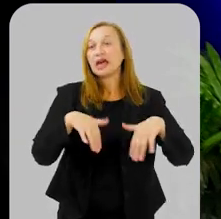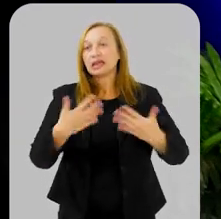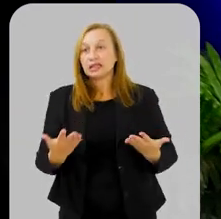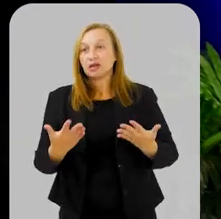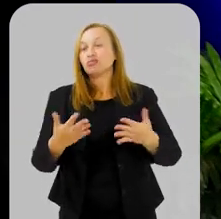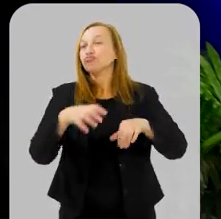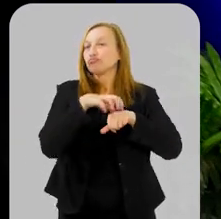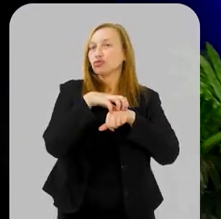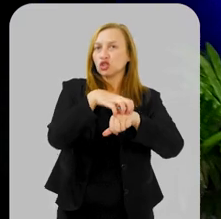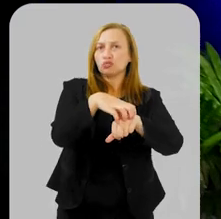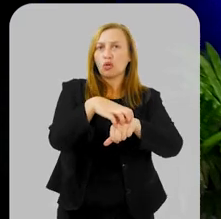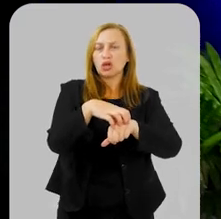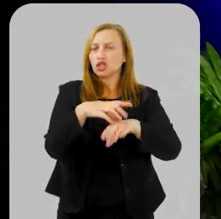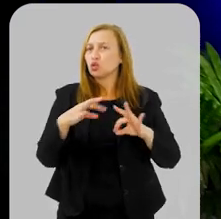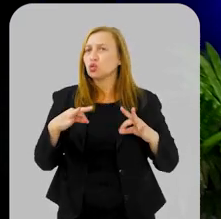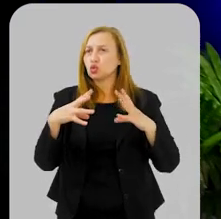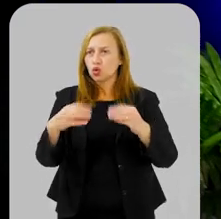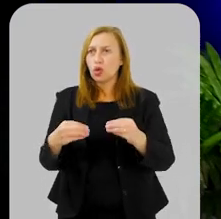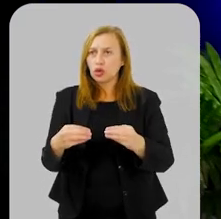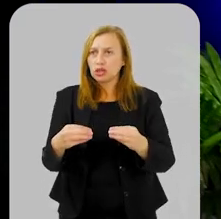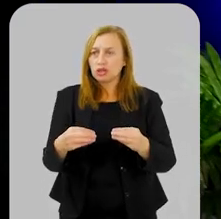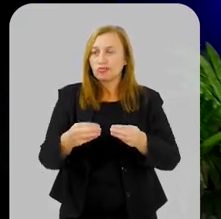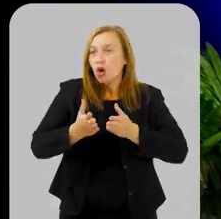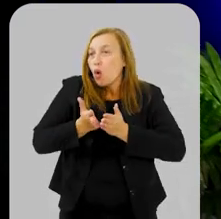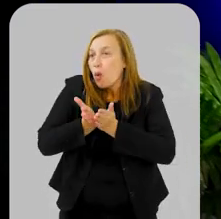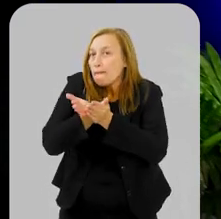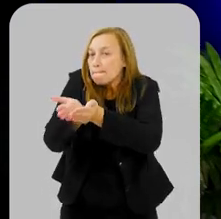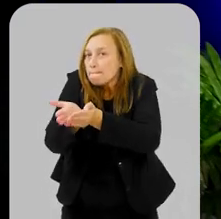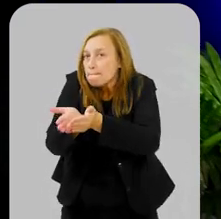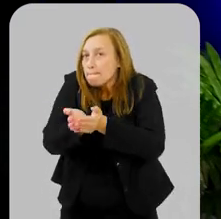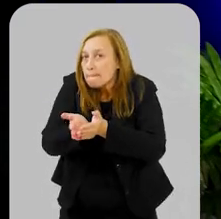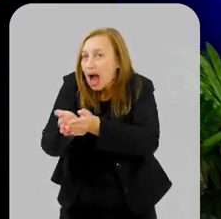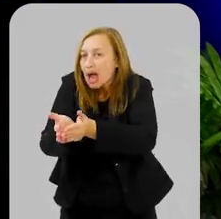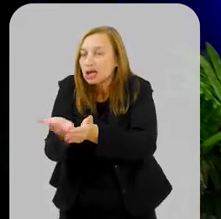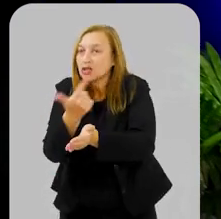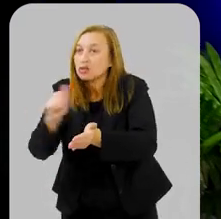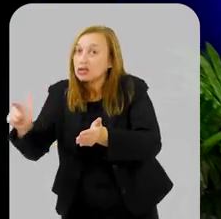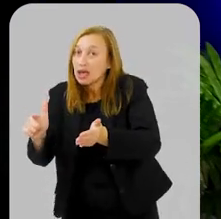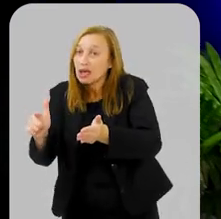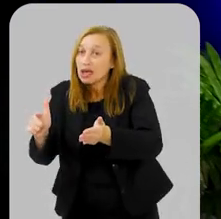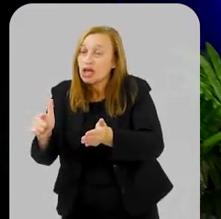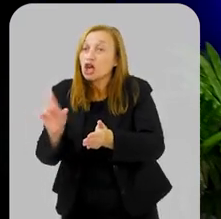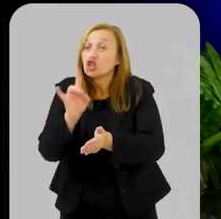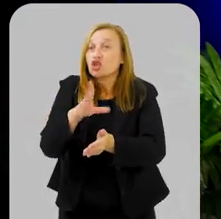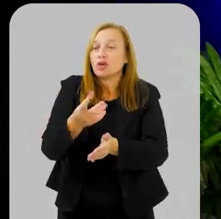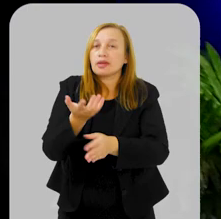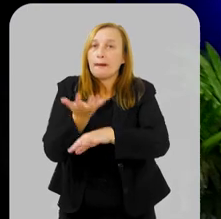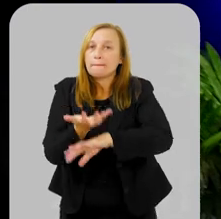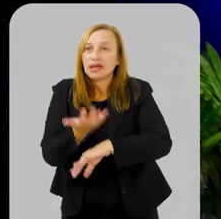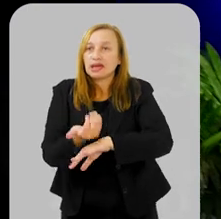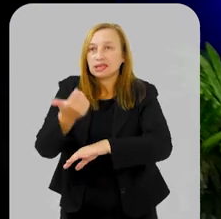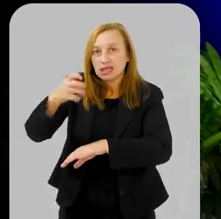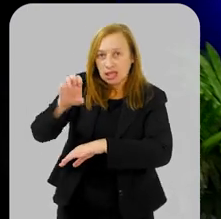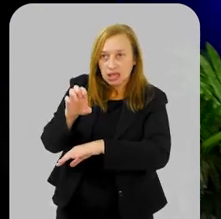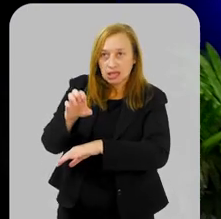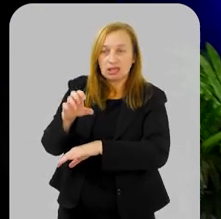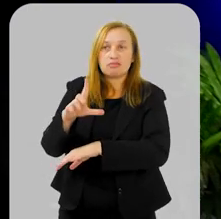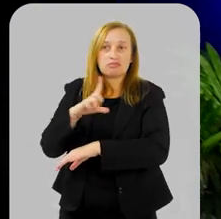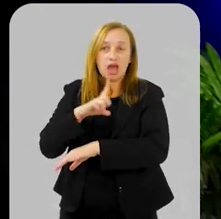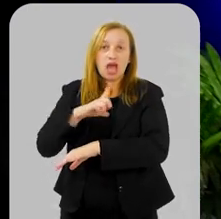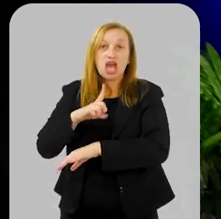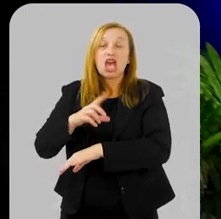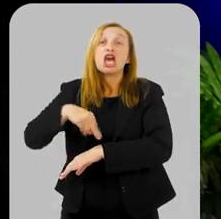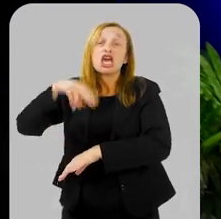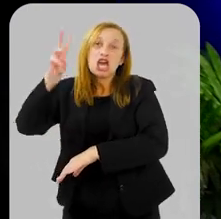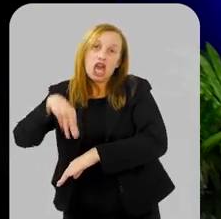da modalidade de transporte, todas. Não tem com barcas, porque ali não chega mais, mas chega aqui na Praça 15, e para a